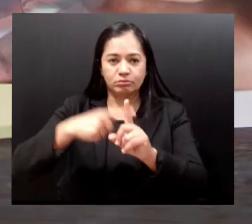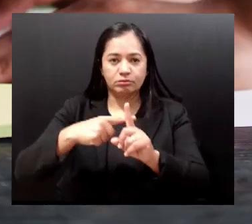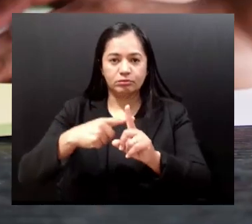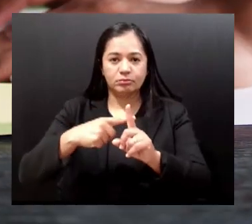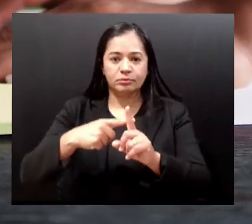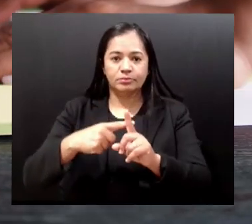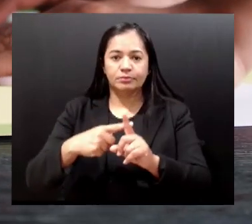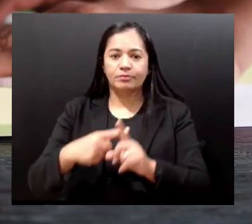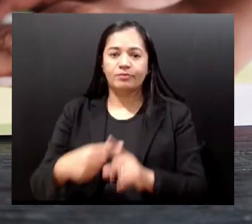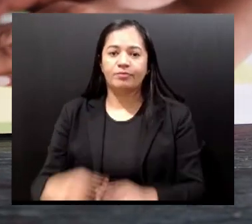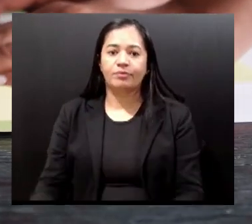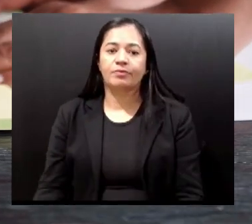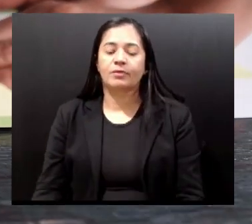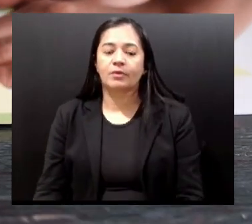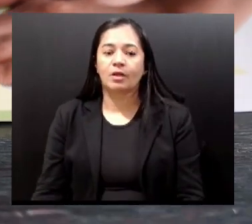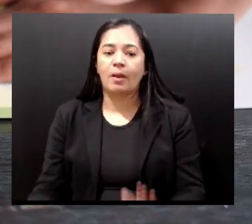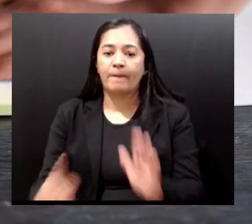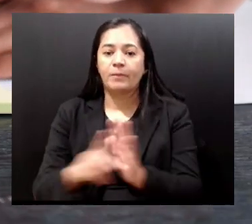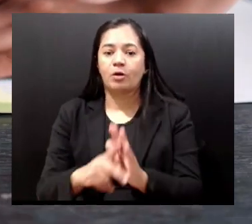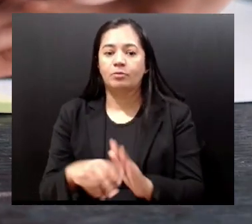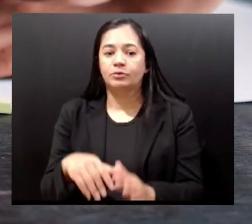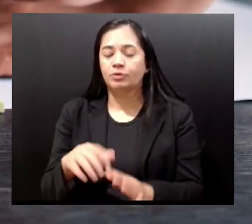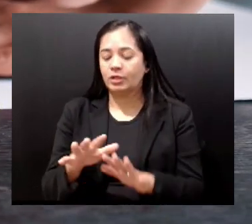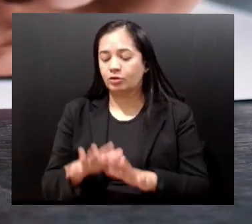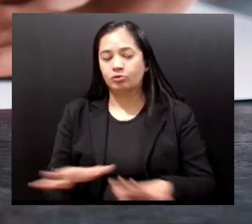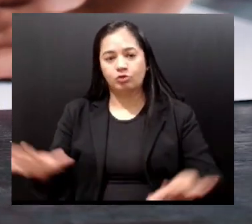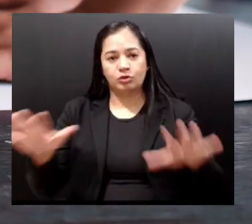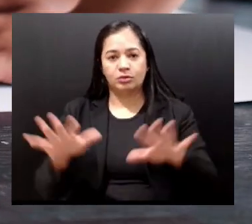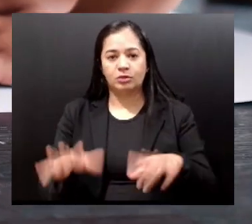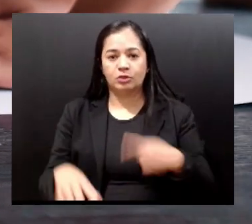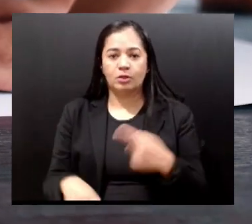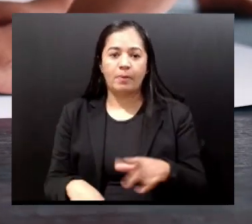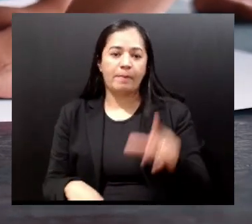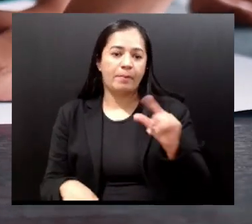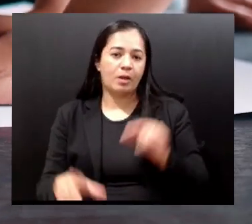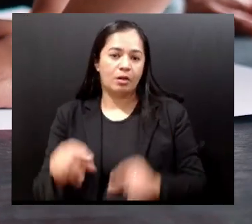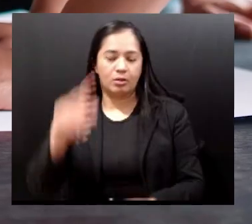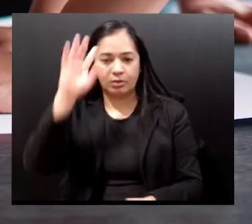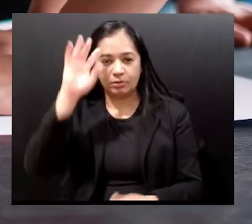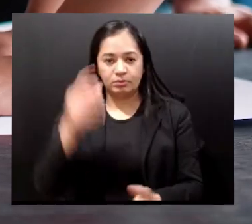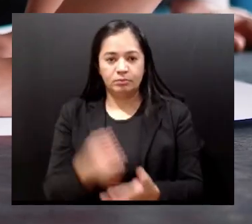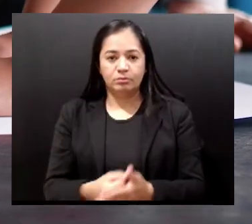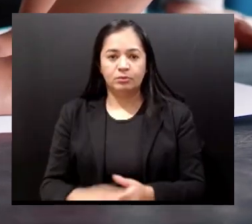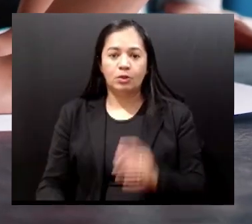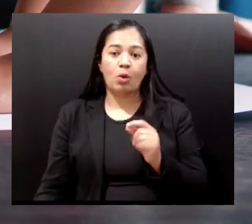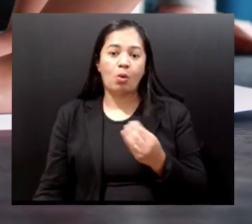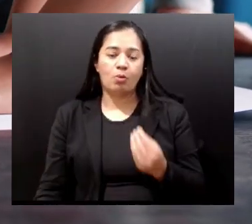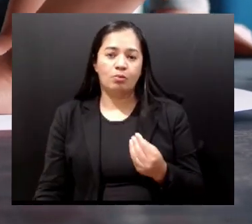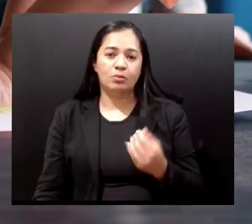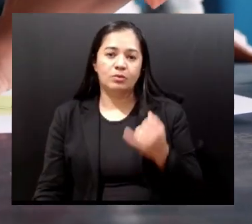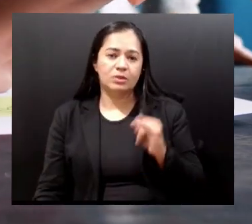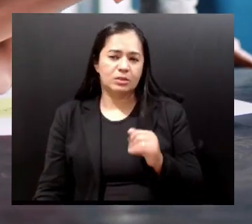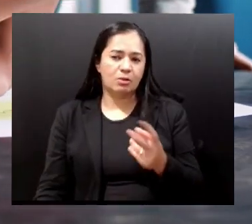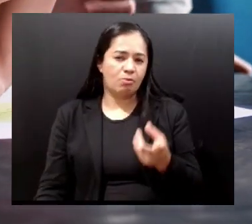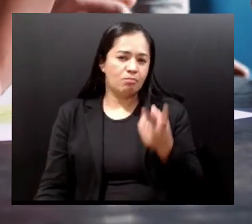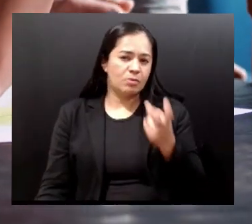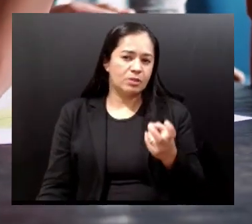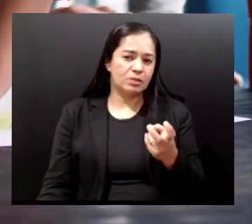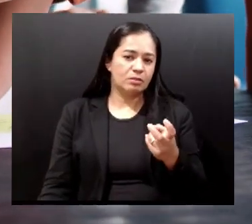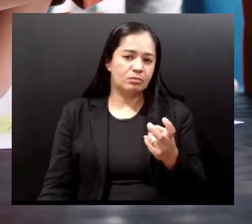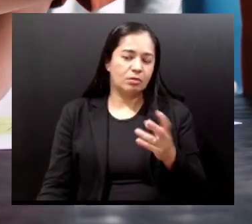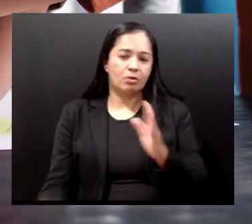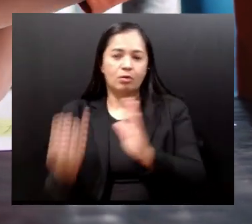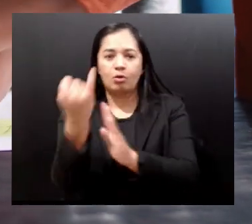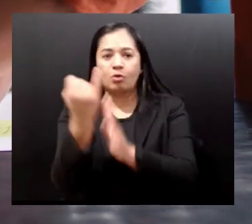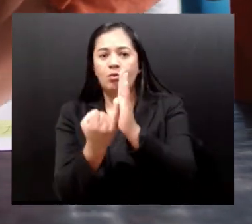específico, ele é mais de maneira geral, eu posso tomar melhores as minhas decisões. Em que sentido? Se eu percebo que a inflação, que os preços estão subindo, eu tenho